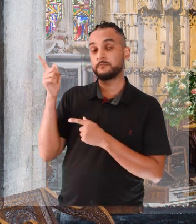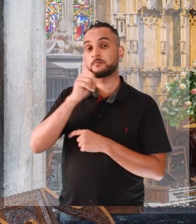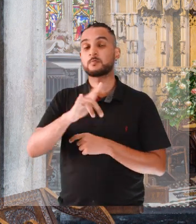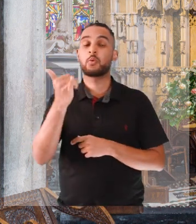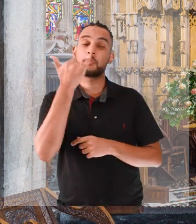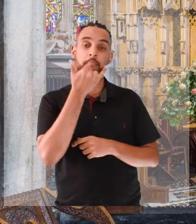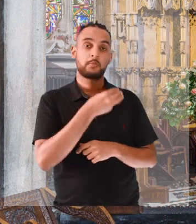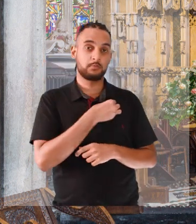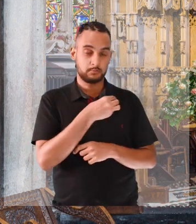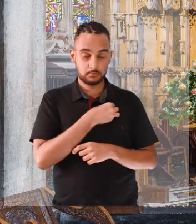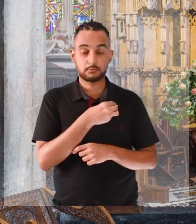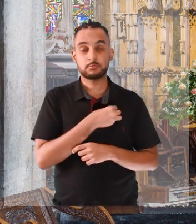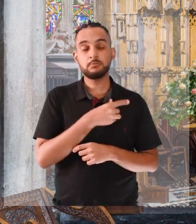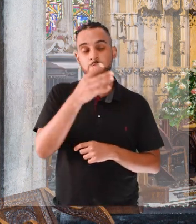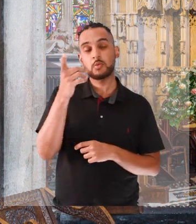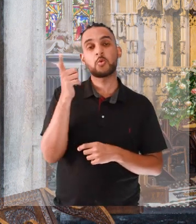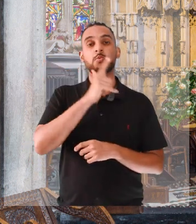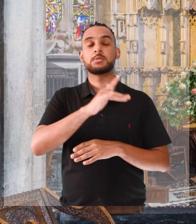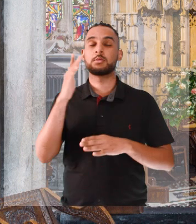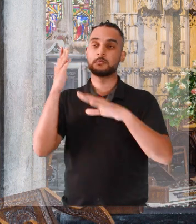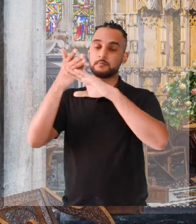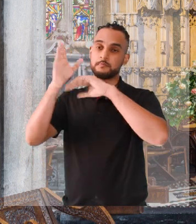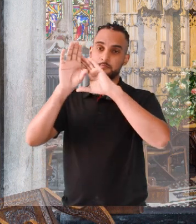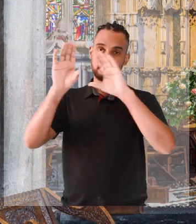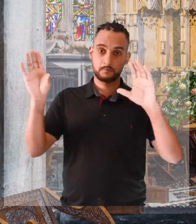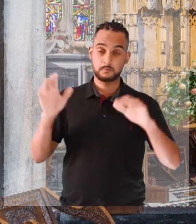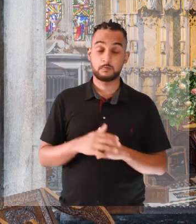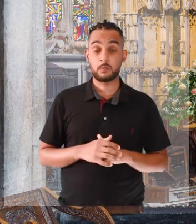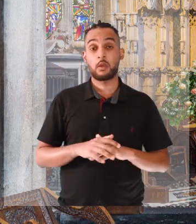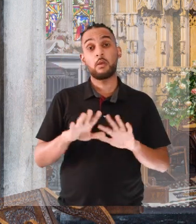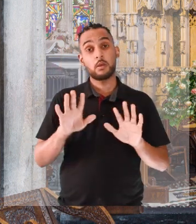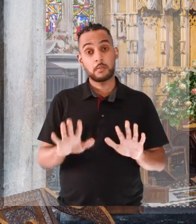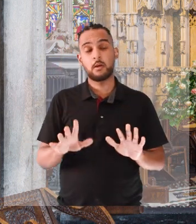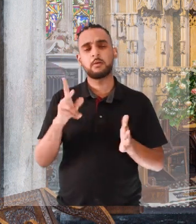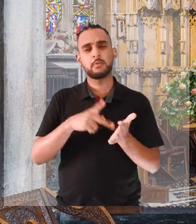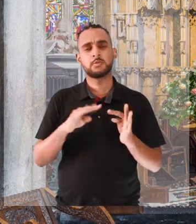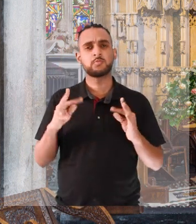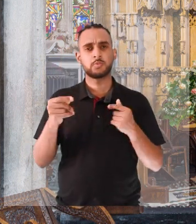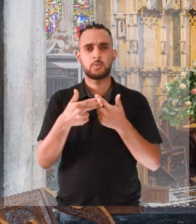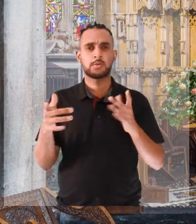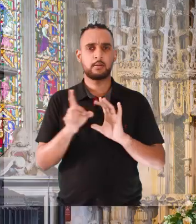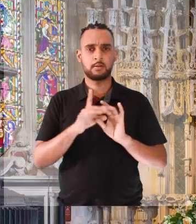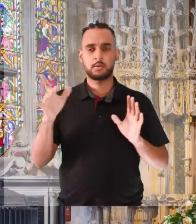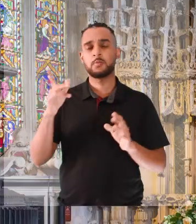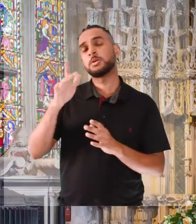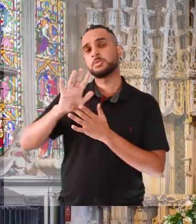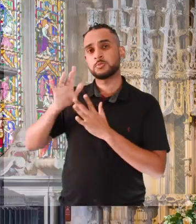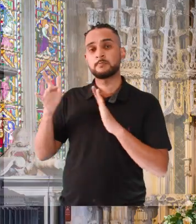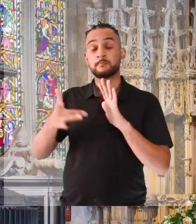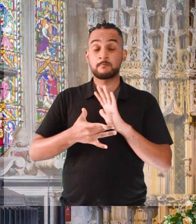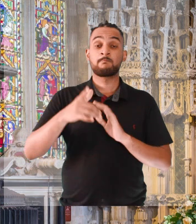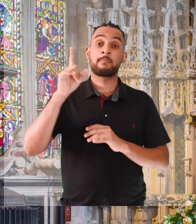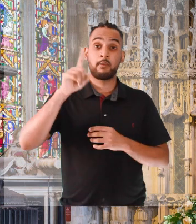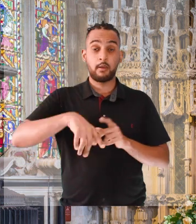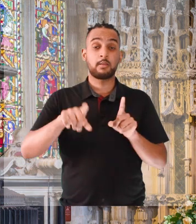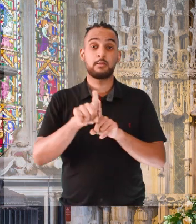primeiro a ofensa feita a Deus, para obter o perdão dos nossos pecados e merecer a graça. Mas, na